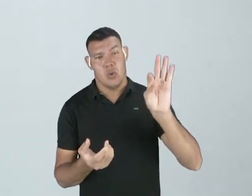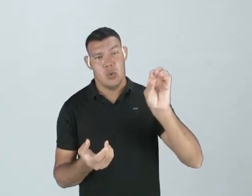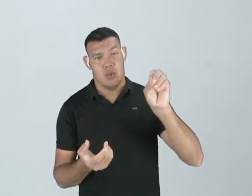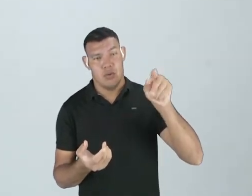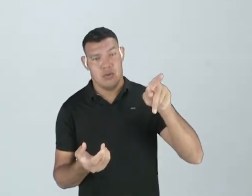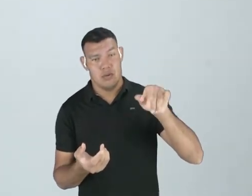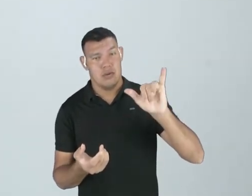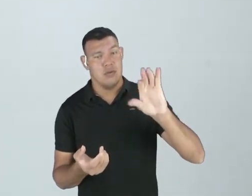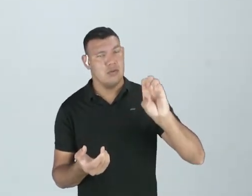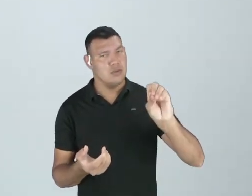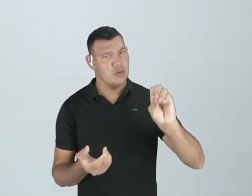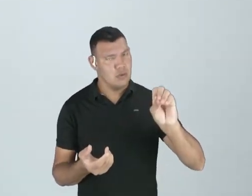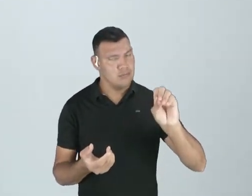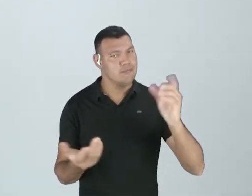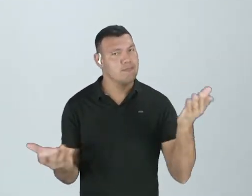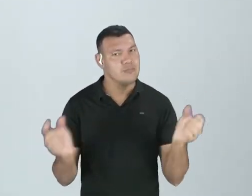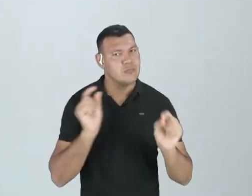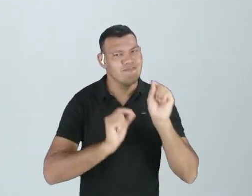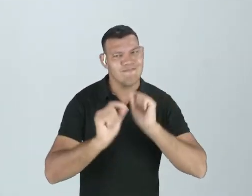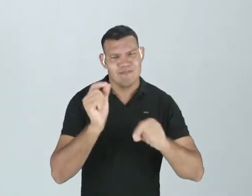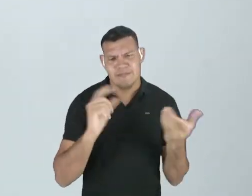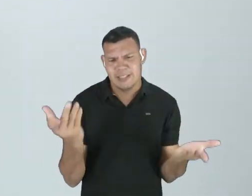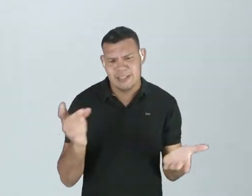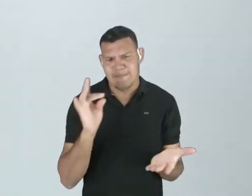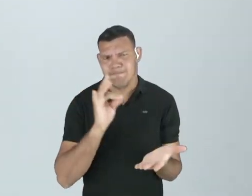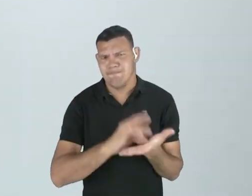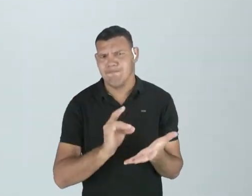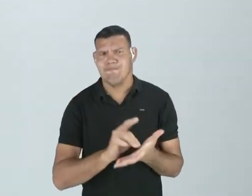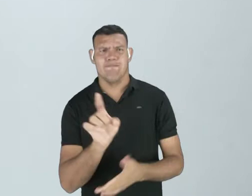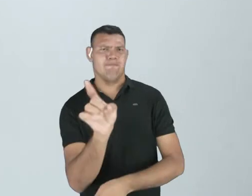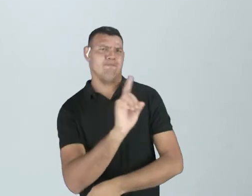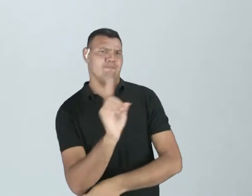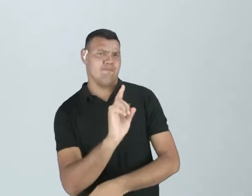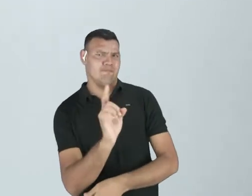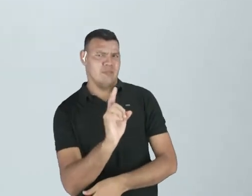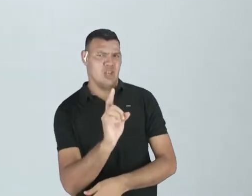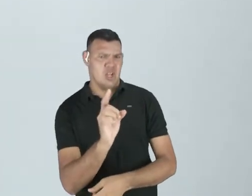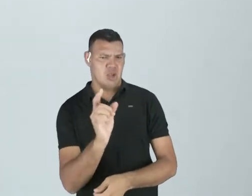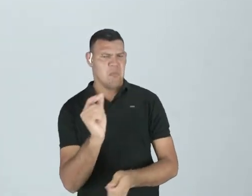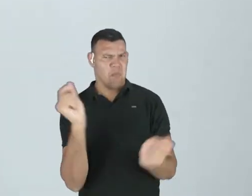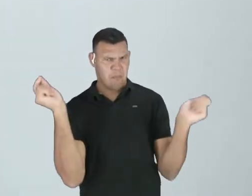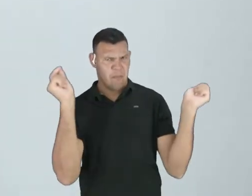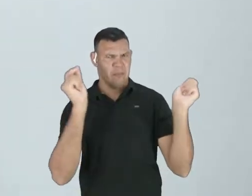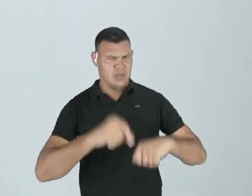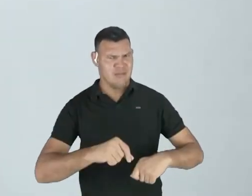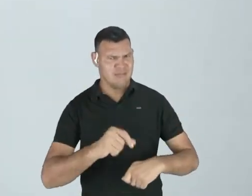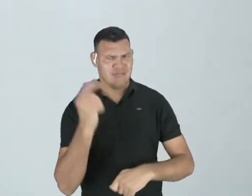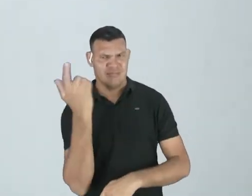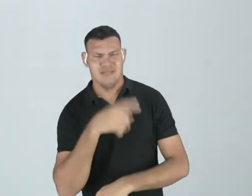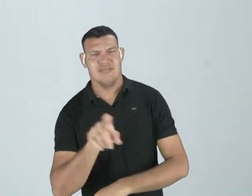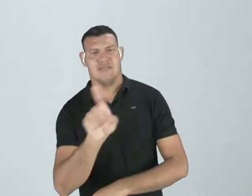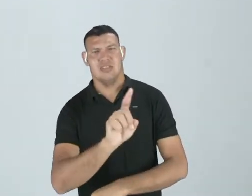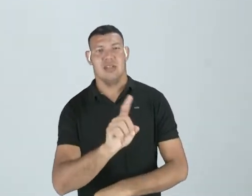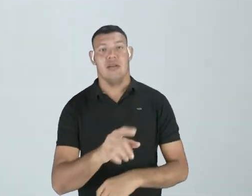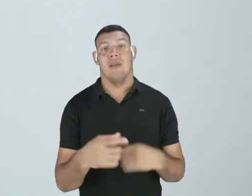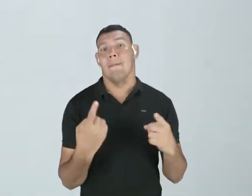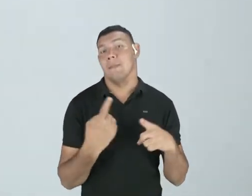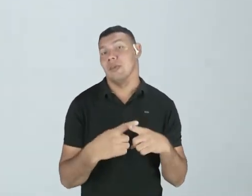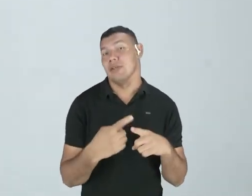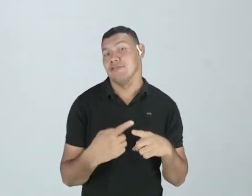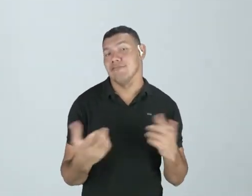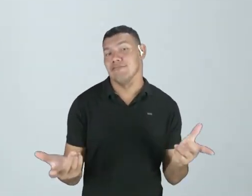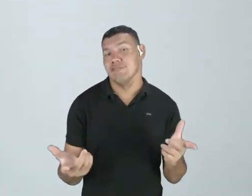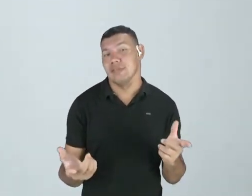para uma utopia, certo? Para algo que talvez não pudesse ser alcançado. Por quê? Porque os socialistas utópicos